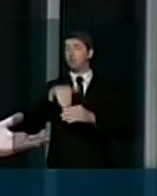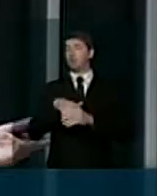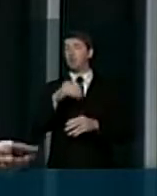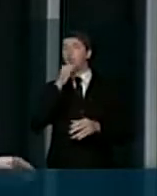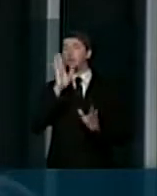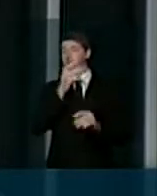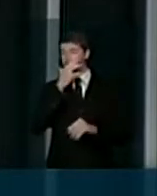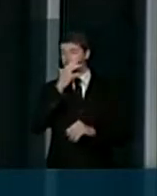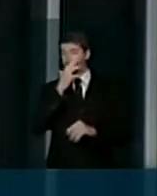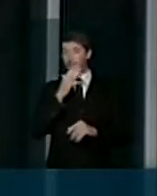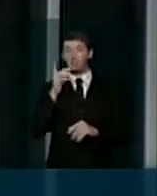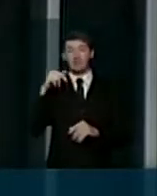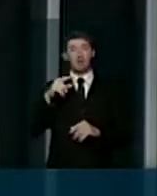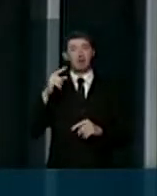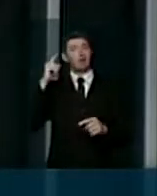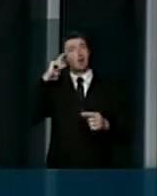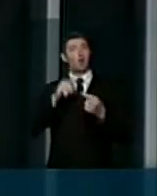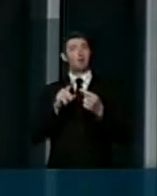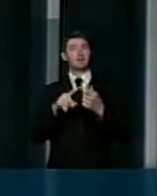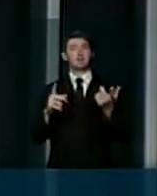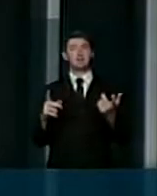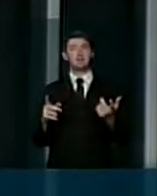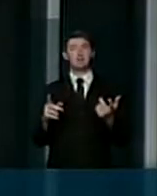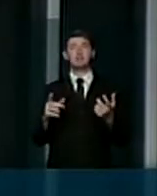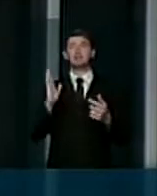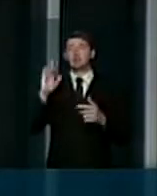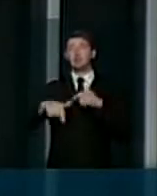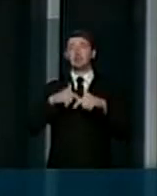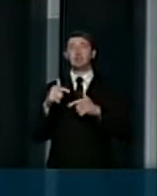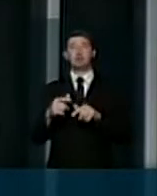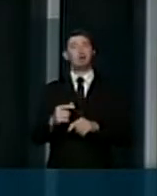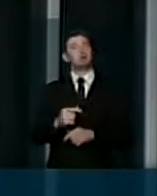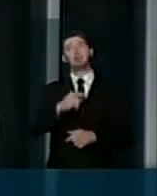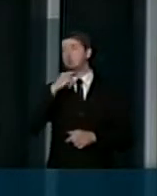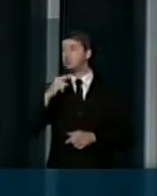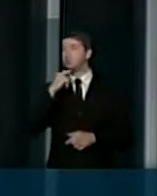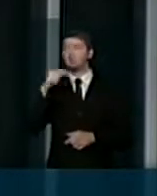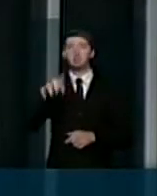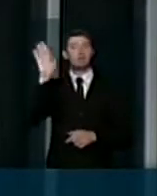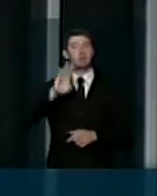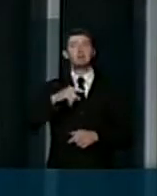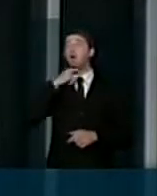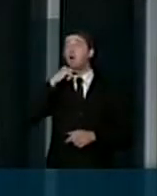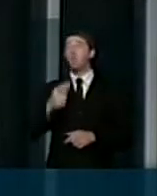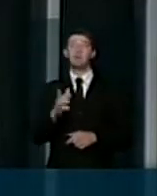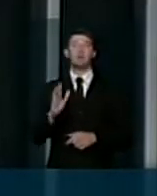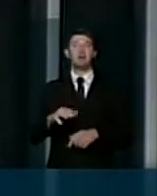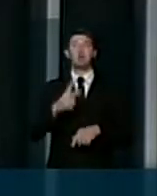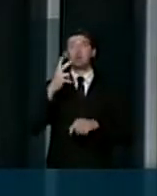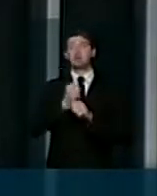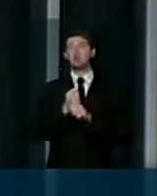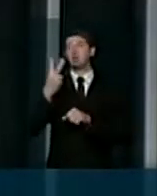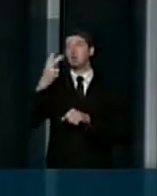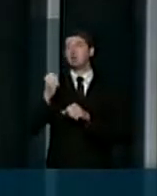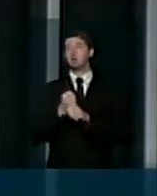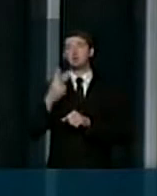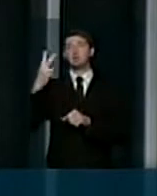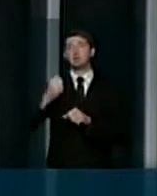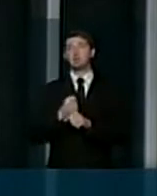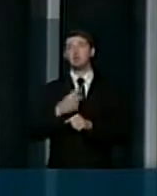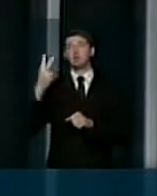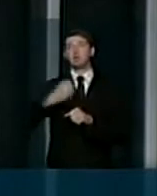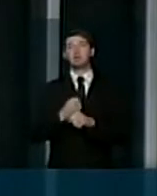por exemplo, a coincidência de mandatos. Ninguém mais aguenta nesse país de 2 em 2 anos eleição.